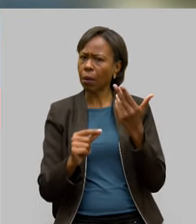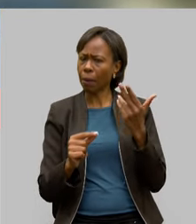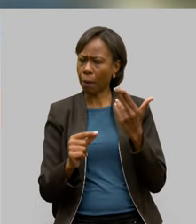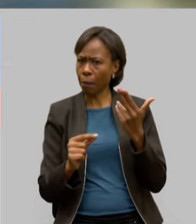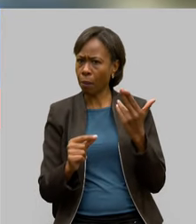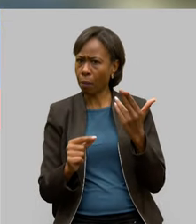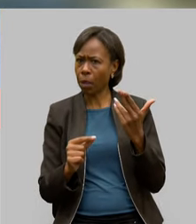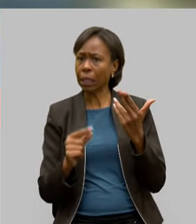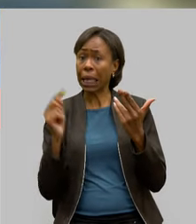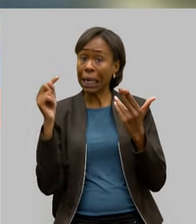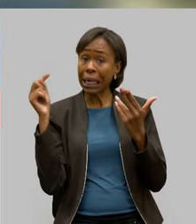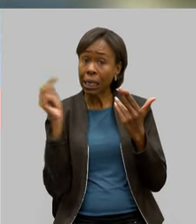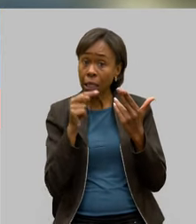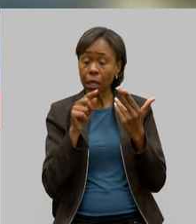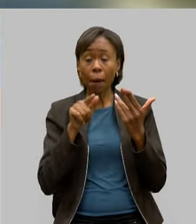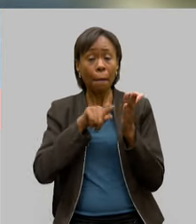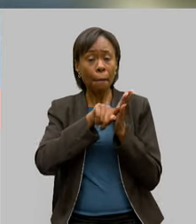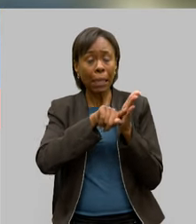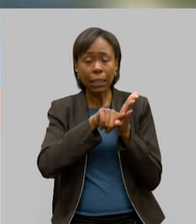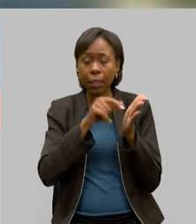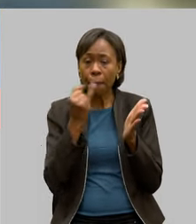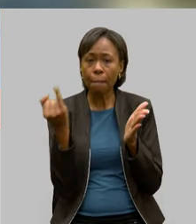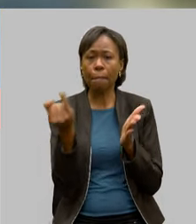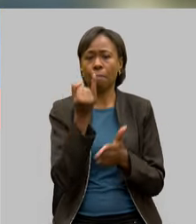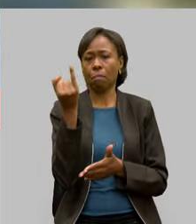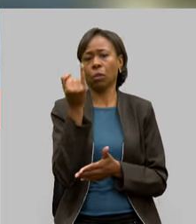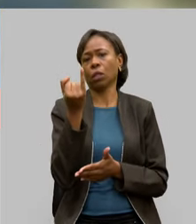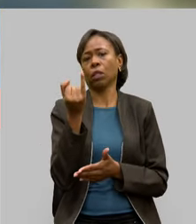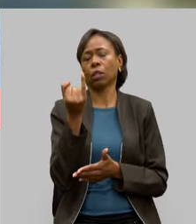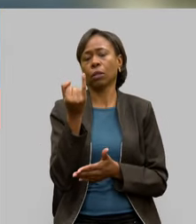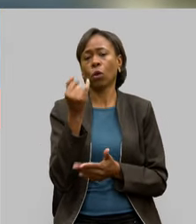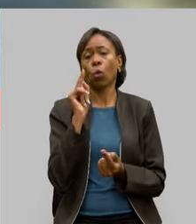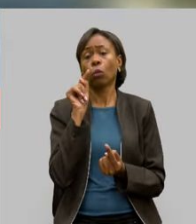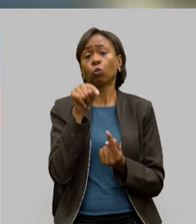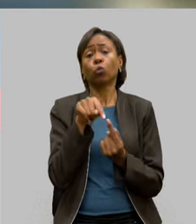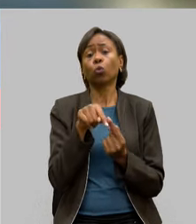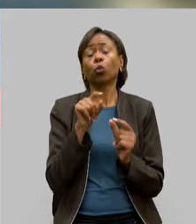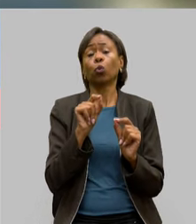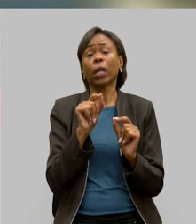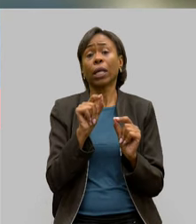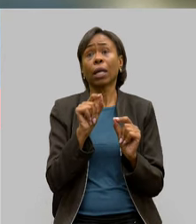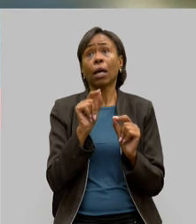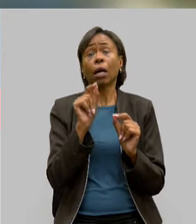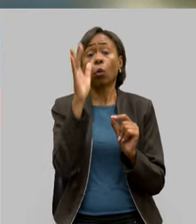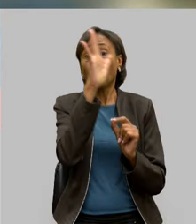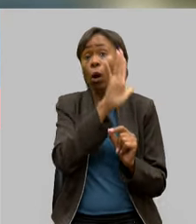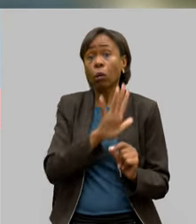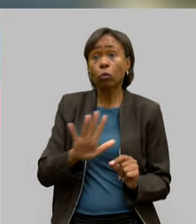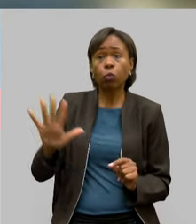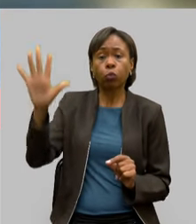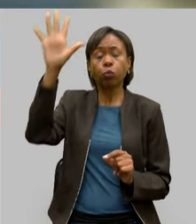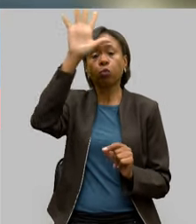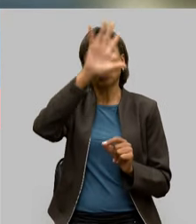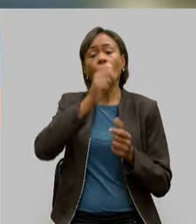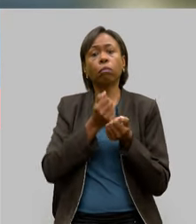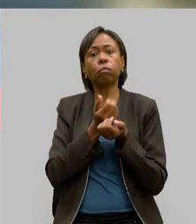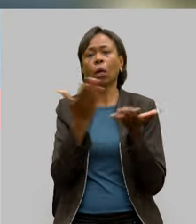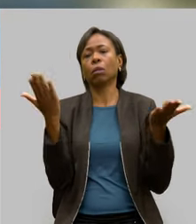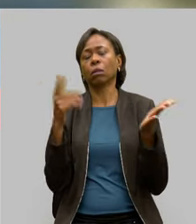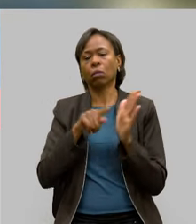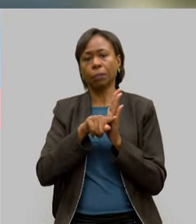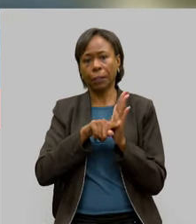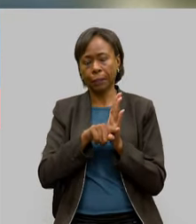pro Brasil para que a gente possa ter H uma pesquisa Nacional sobre cannabis então na nossa linha de